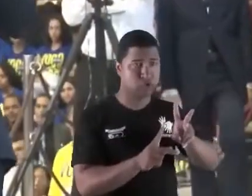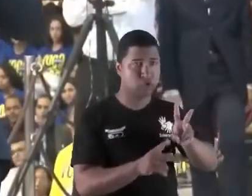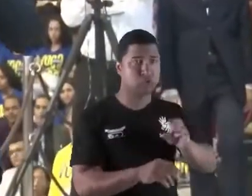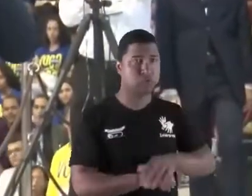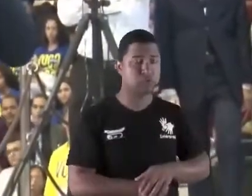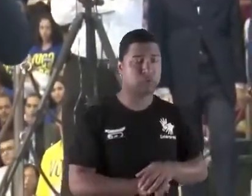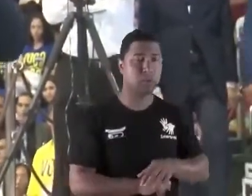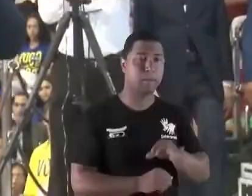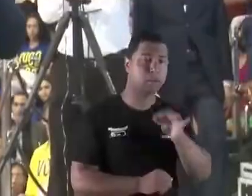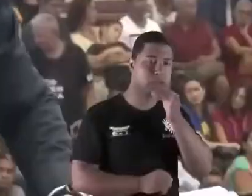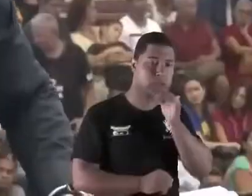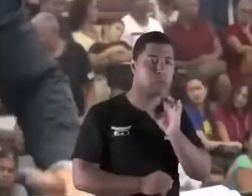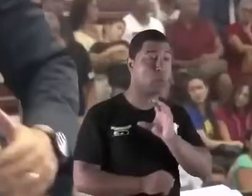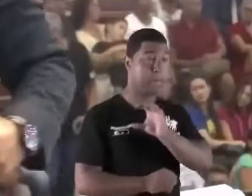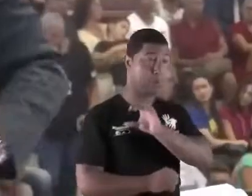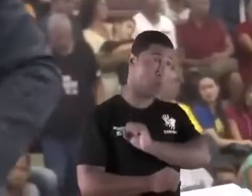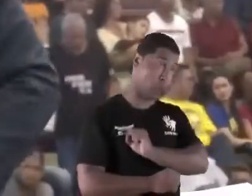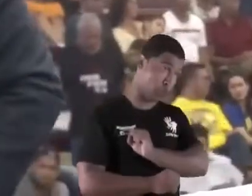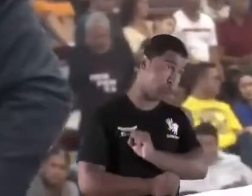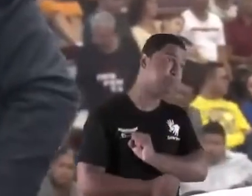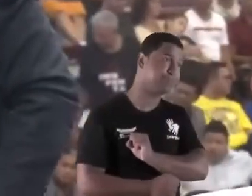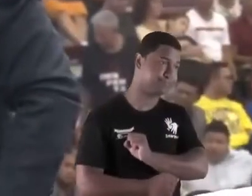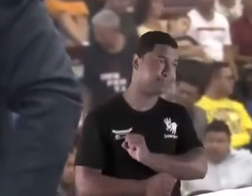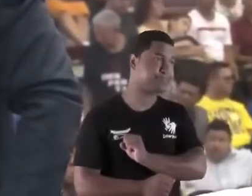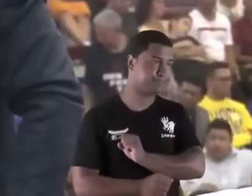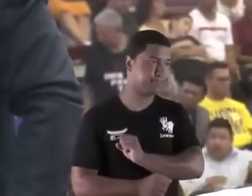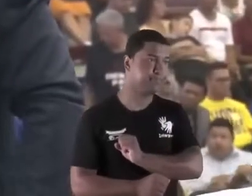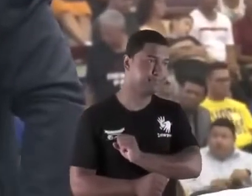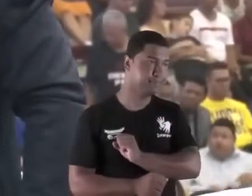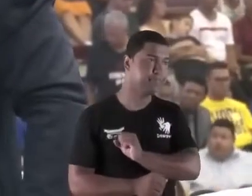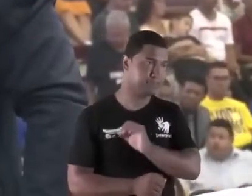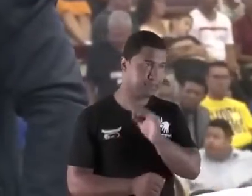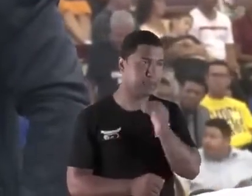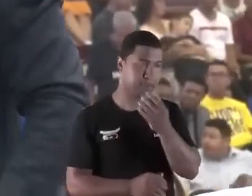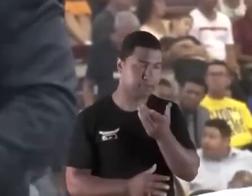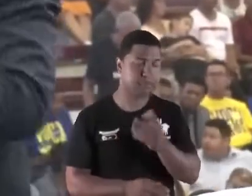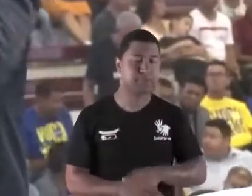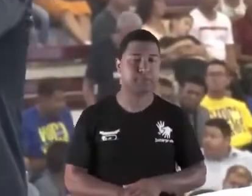Lembra de Pedro na ceia?